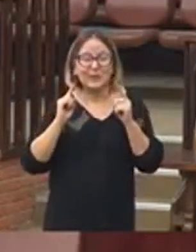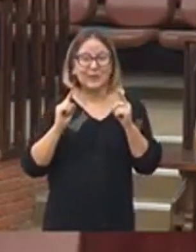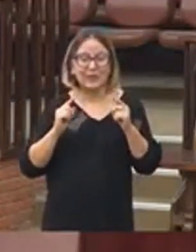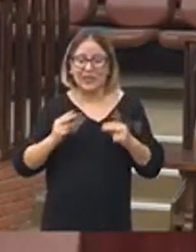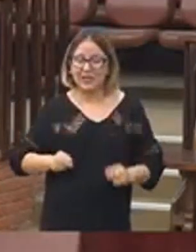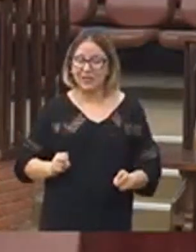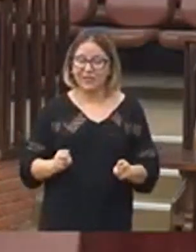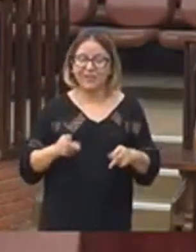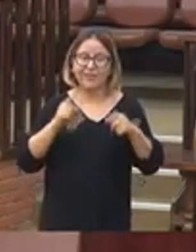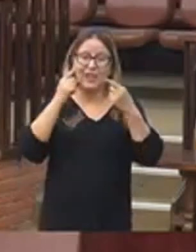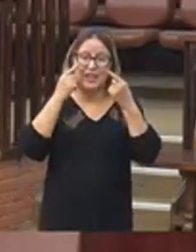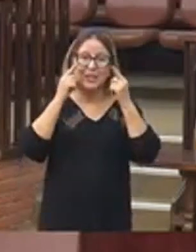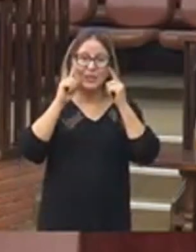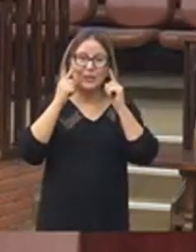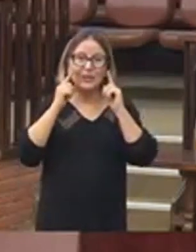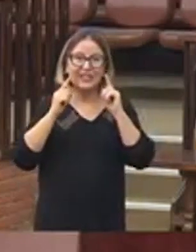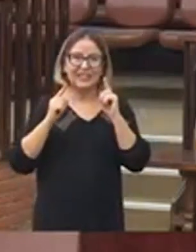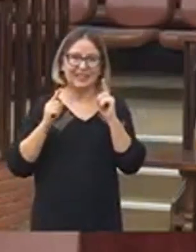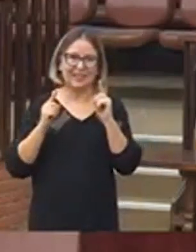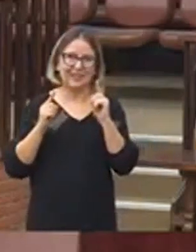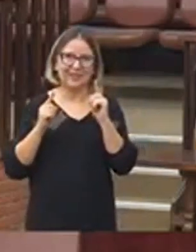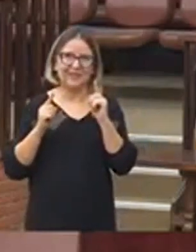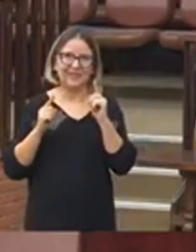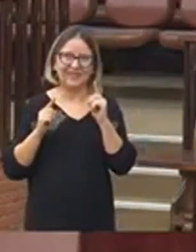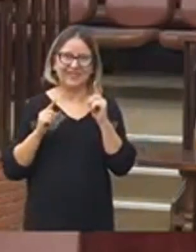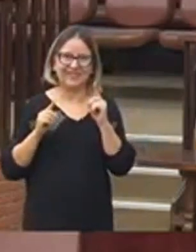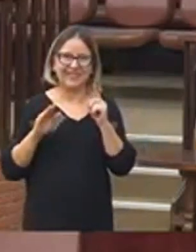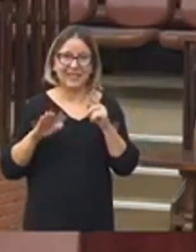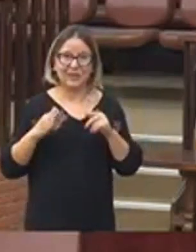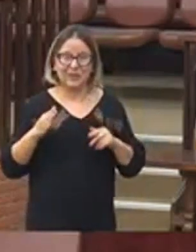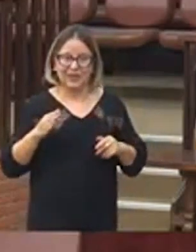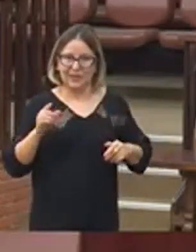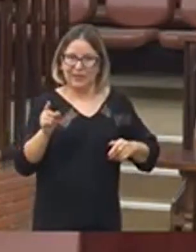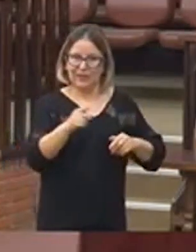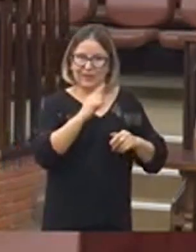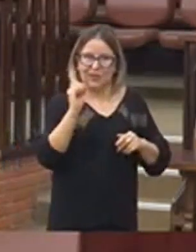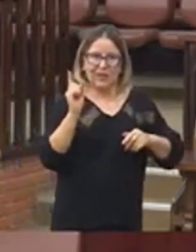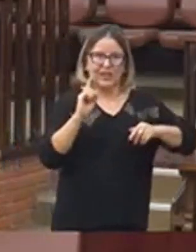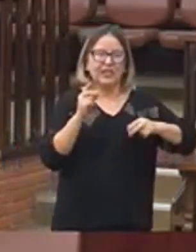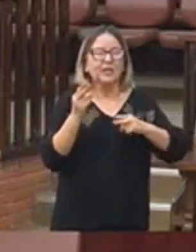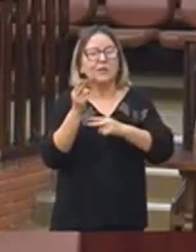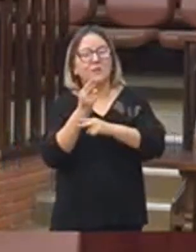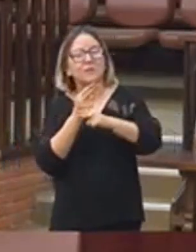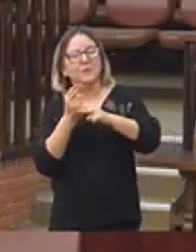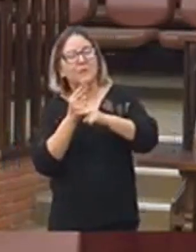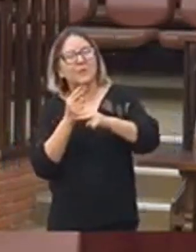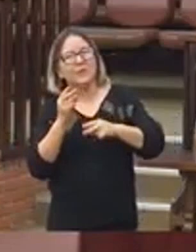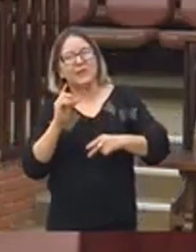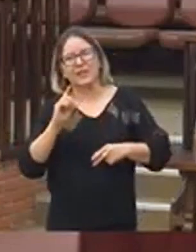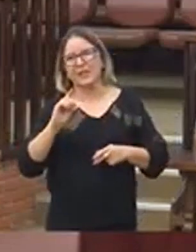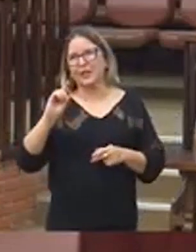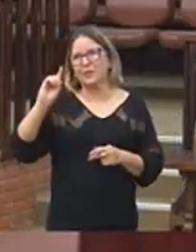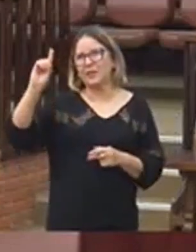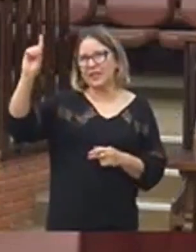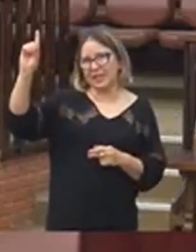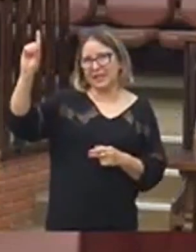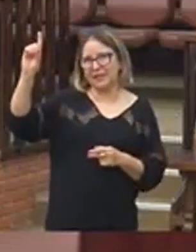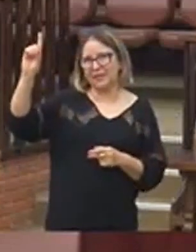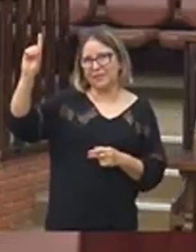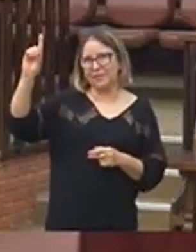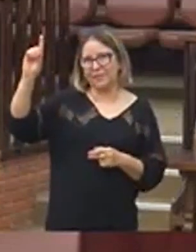chorando quando nós não vamos a Ele? Senhor, tem misericórdia de